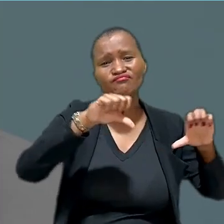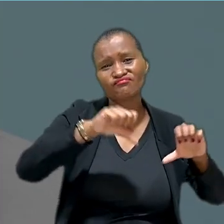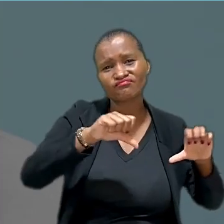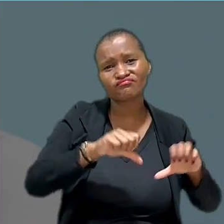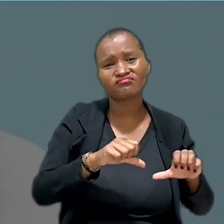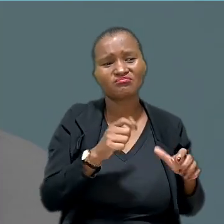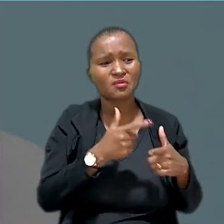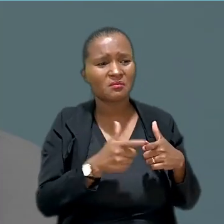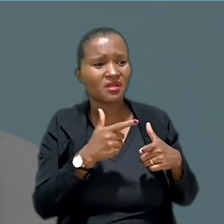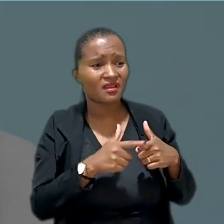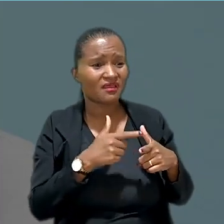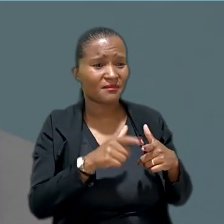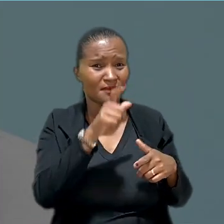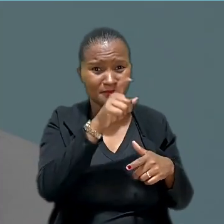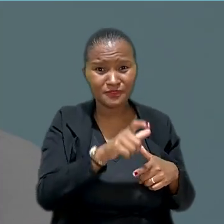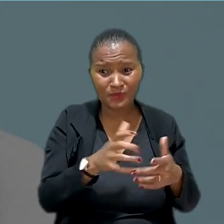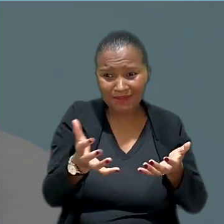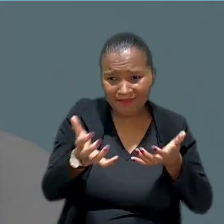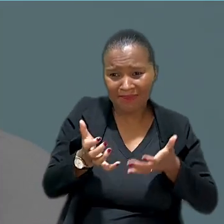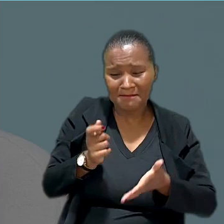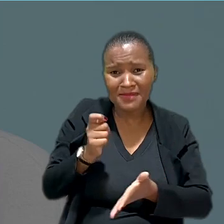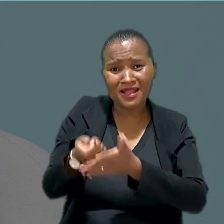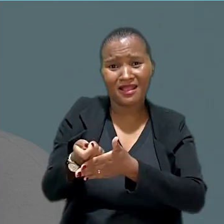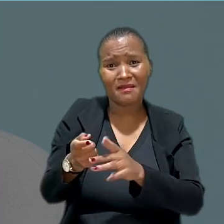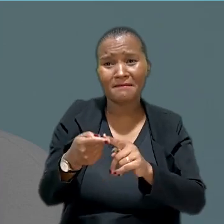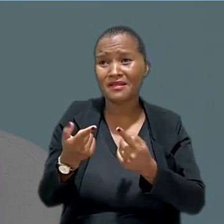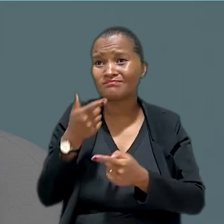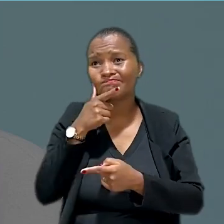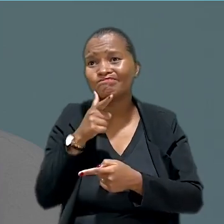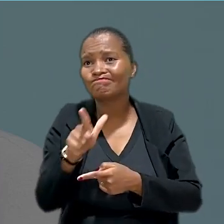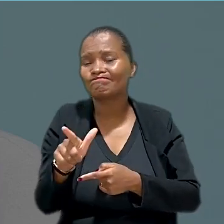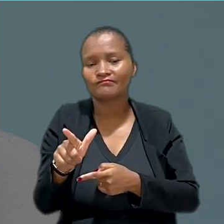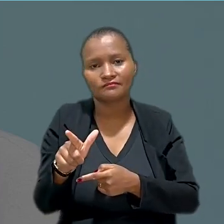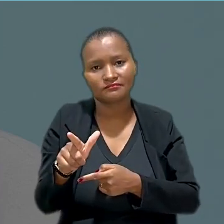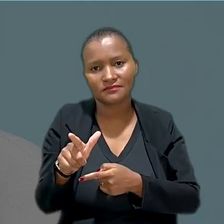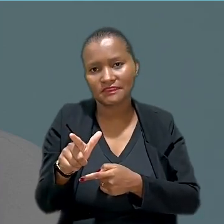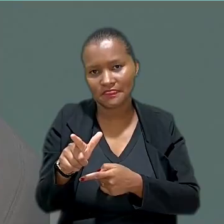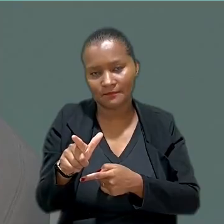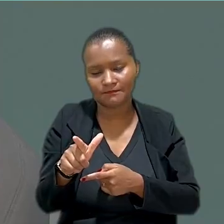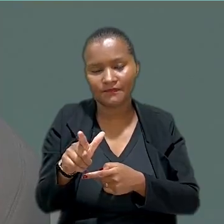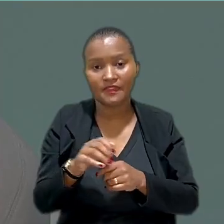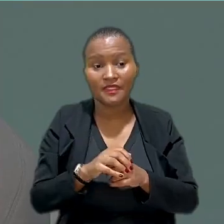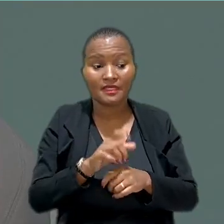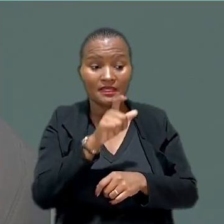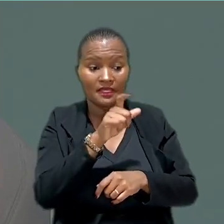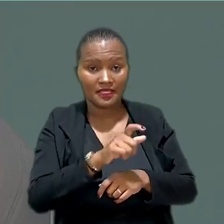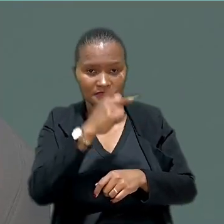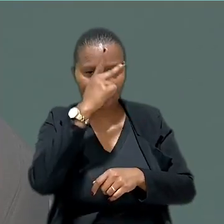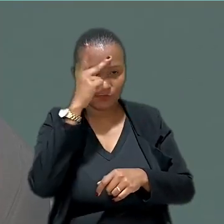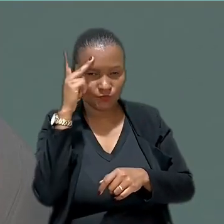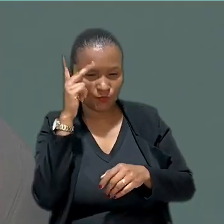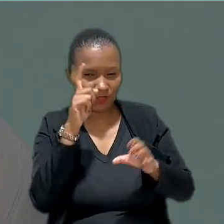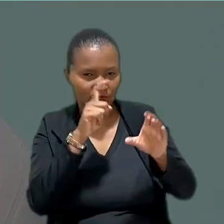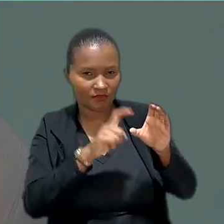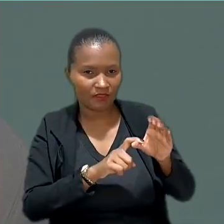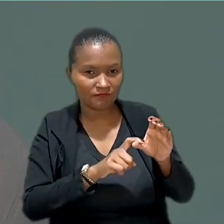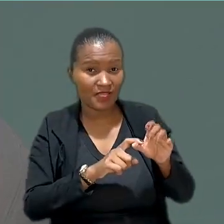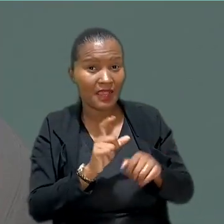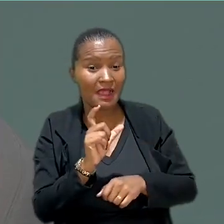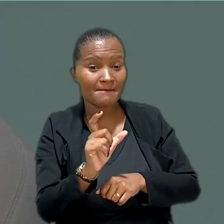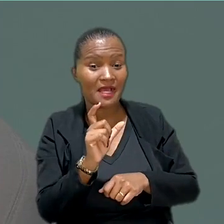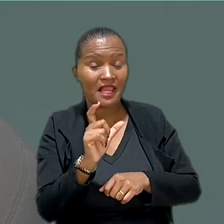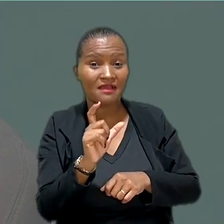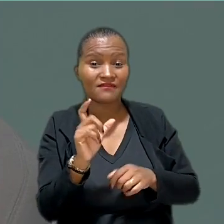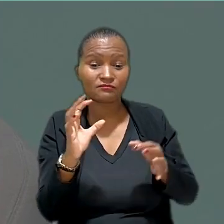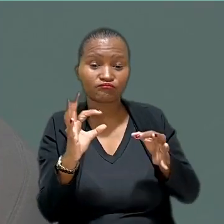alguma intercorrência, ele quer pagar, mas não consegue por alguma razão. Para estes devedores, a palavra